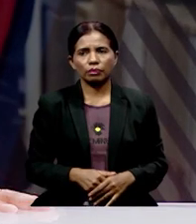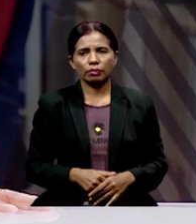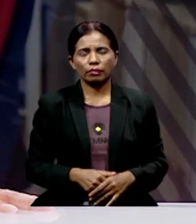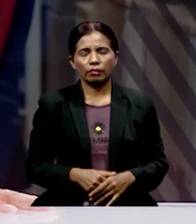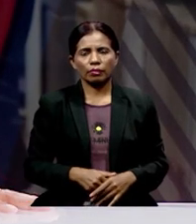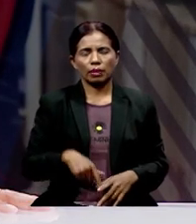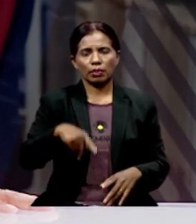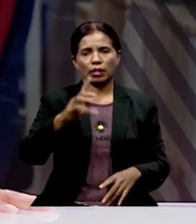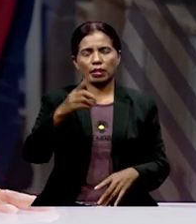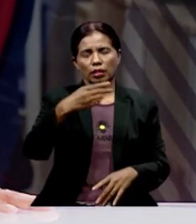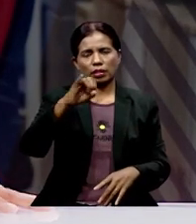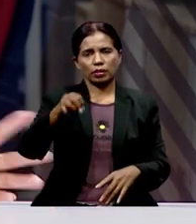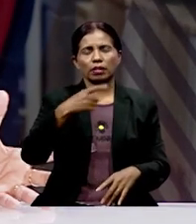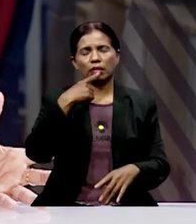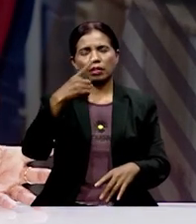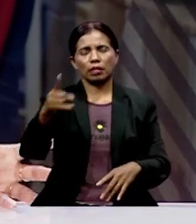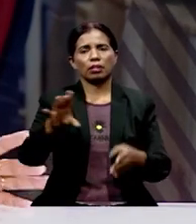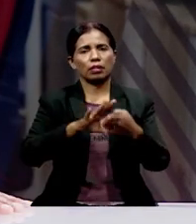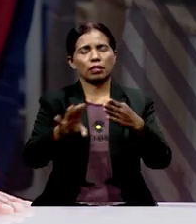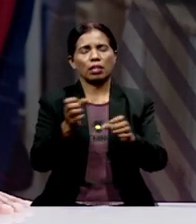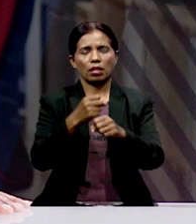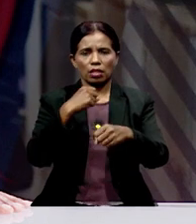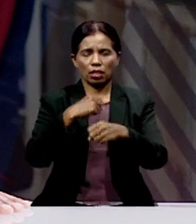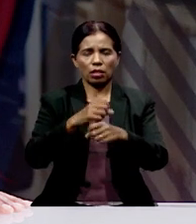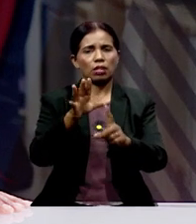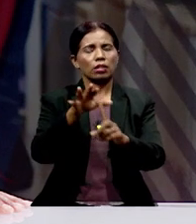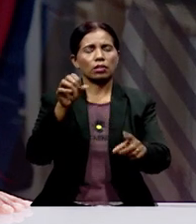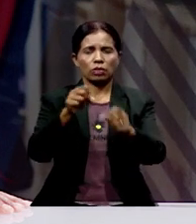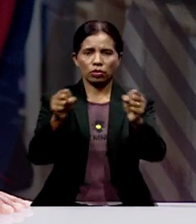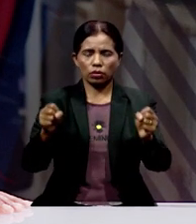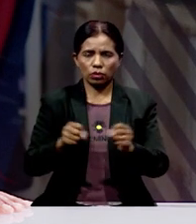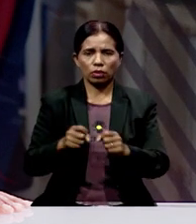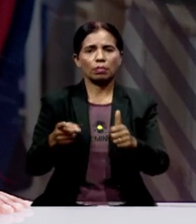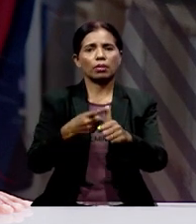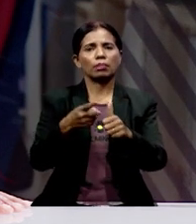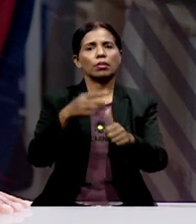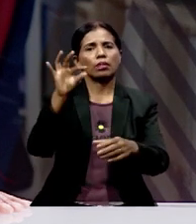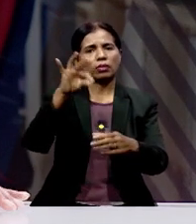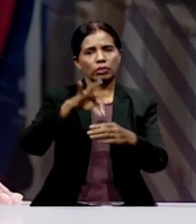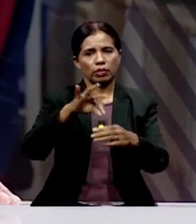Pregazoto considera órgão eleitoral falha e organiza eleição suco e a primeira ronda.